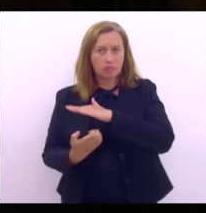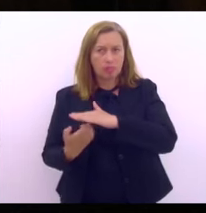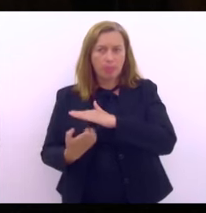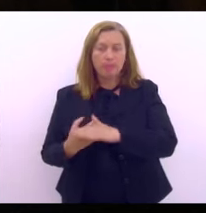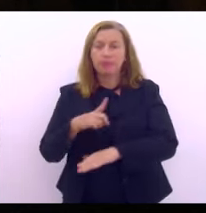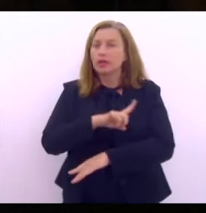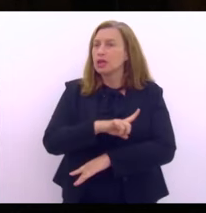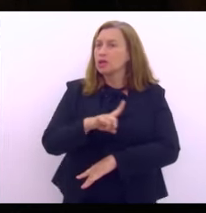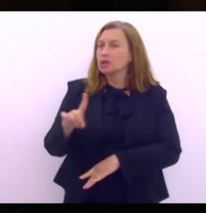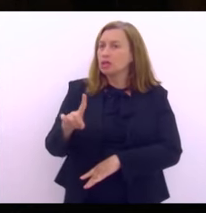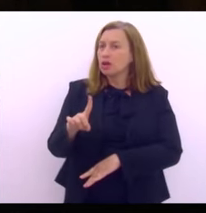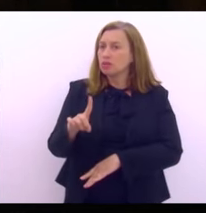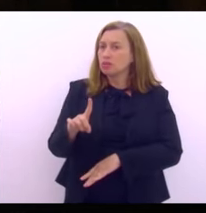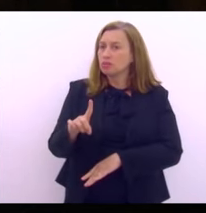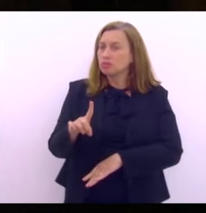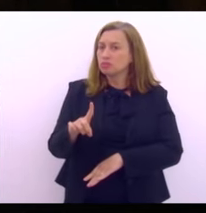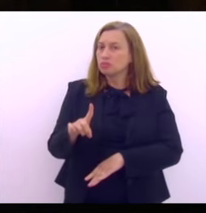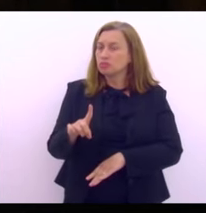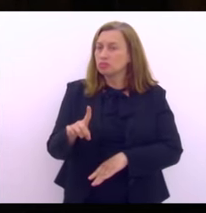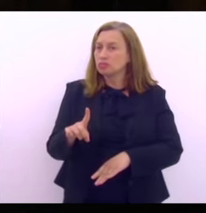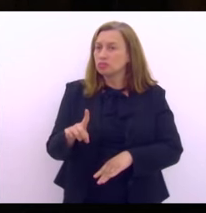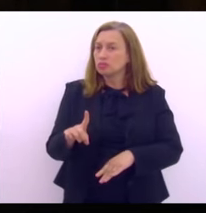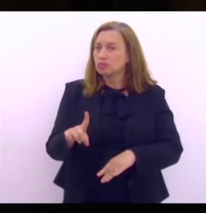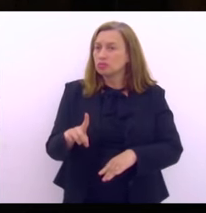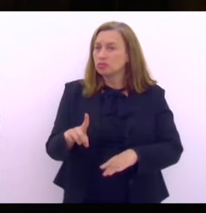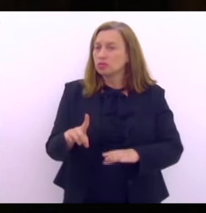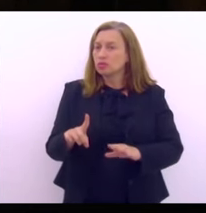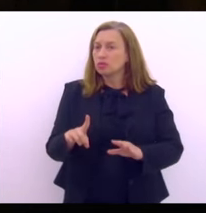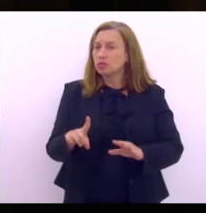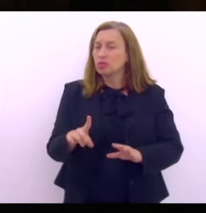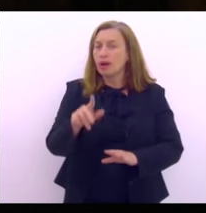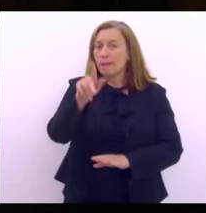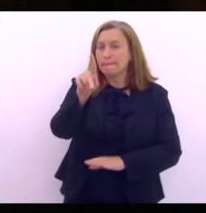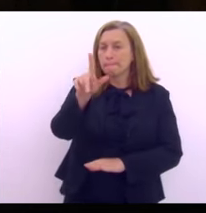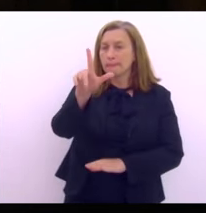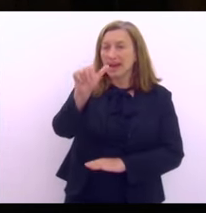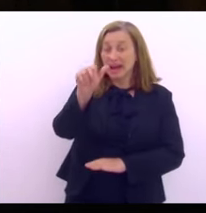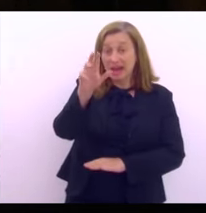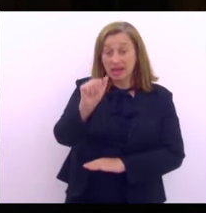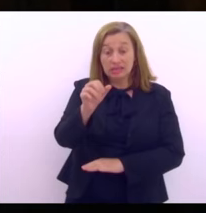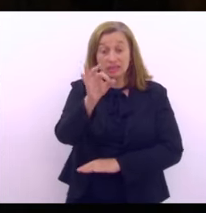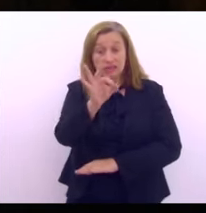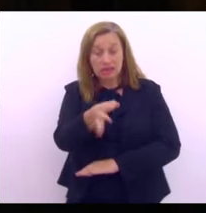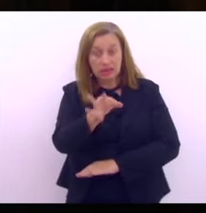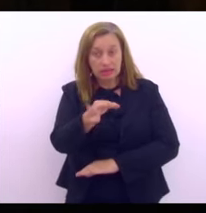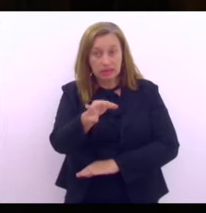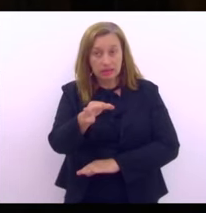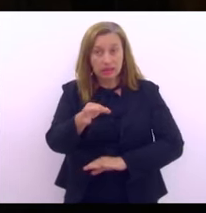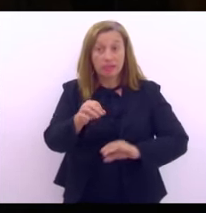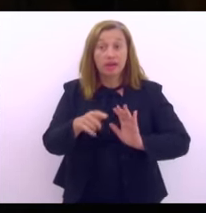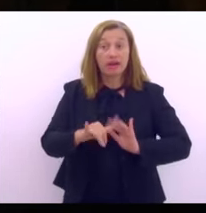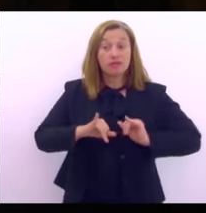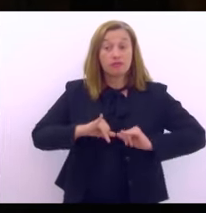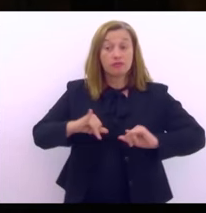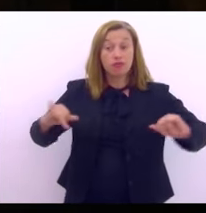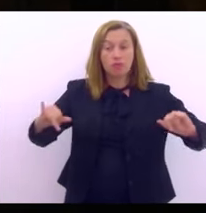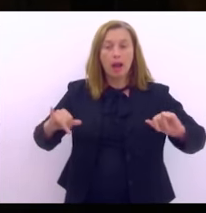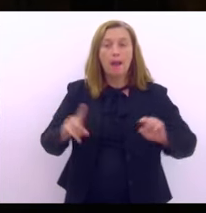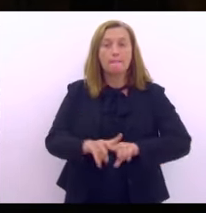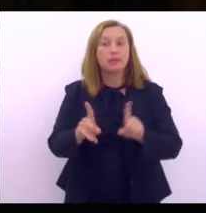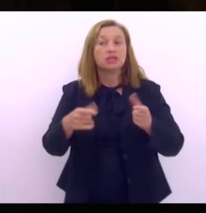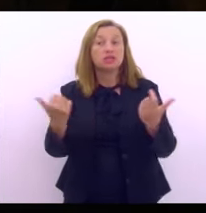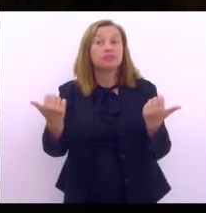não colocou as devidas placas que são necessárias por lei. Mas